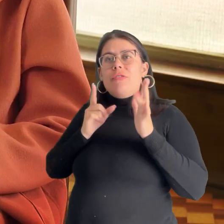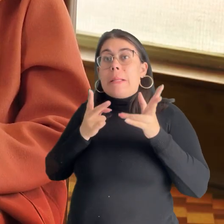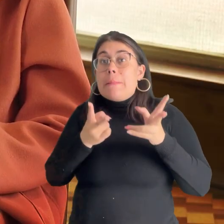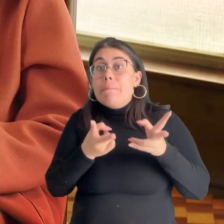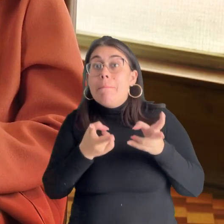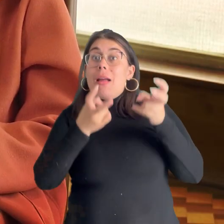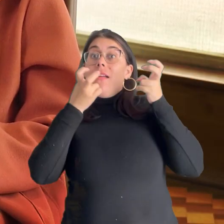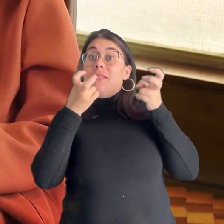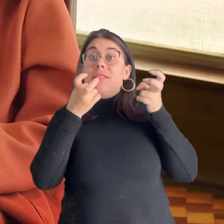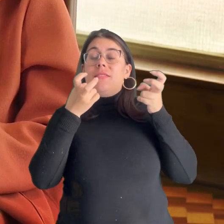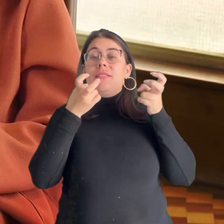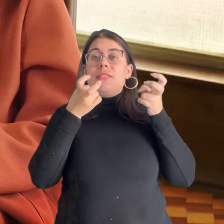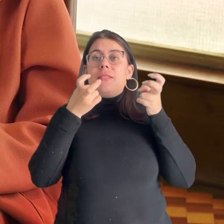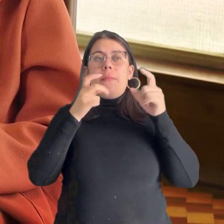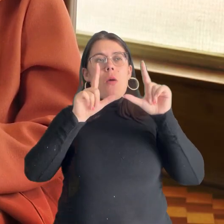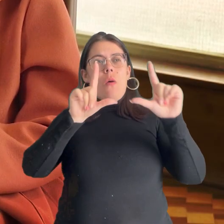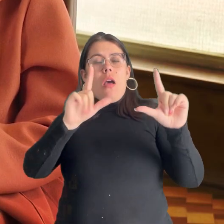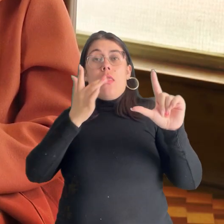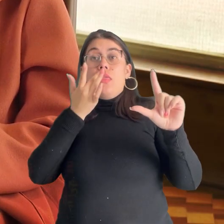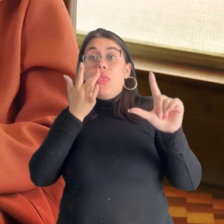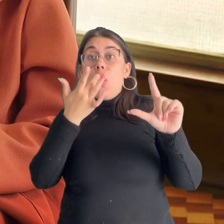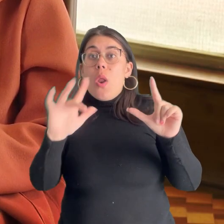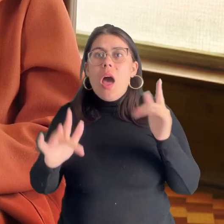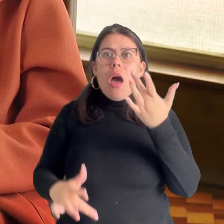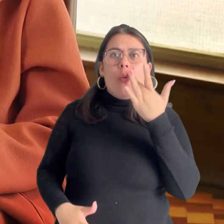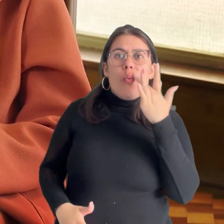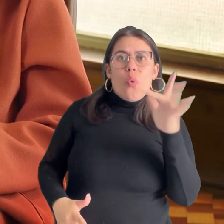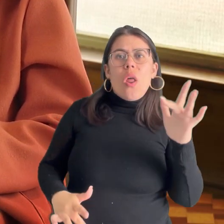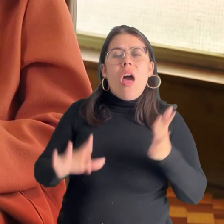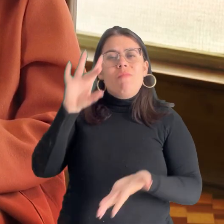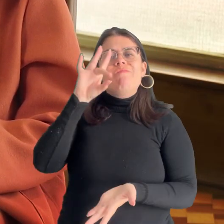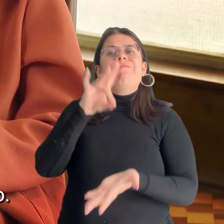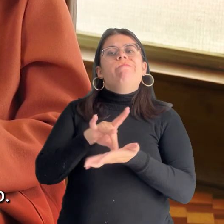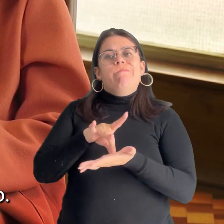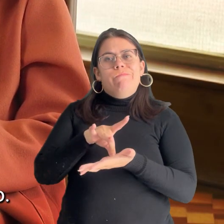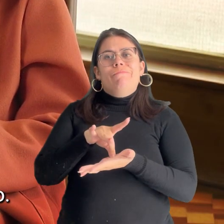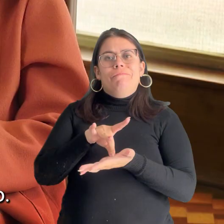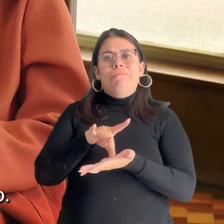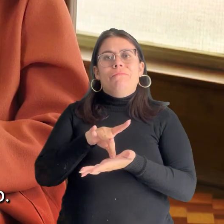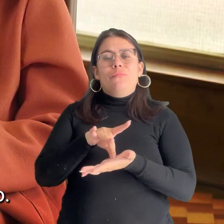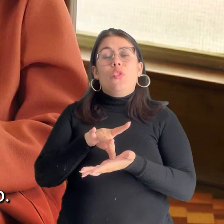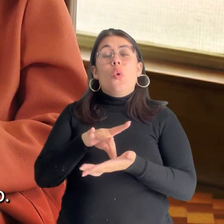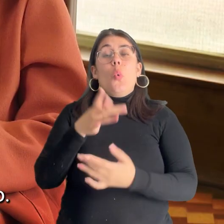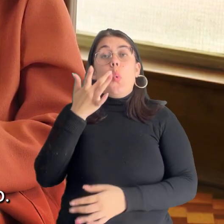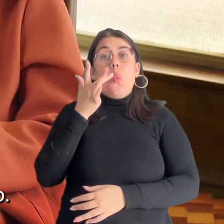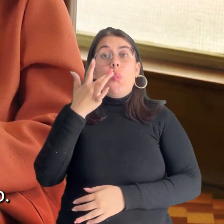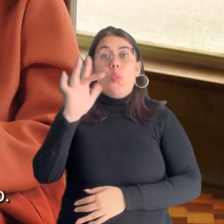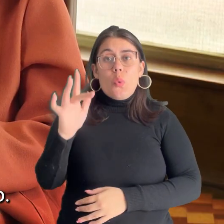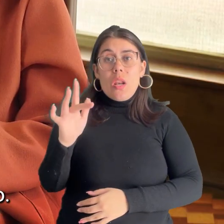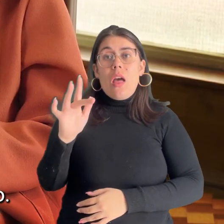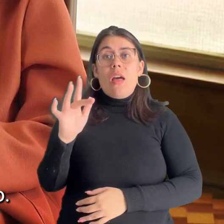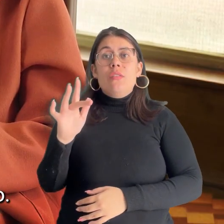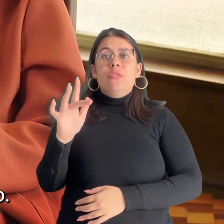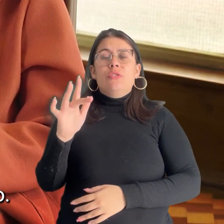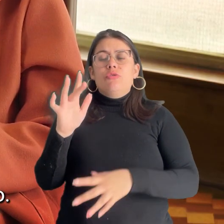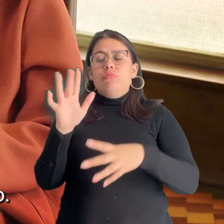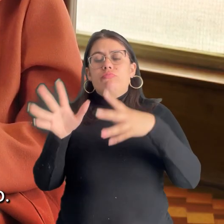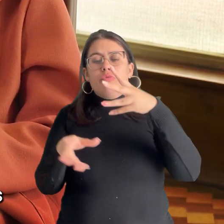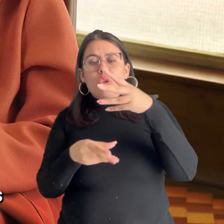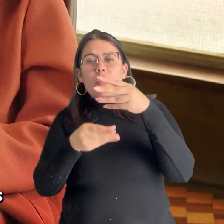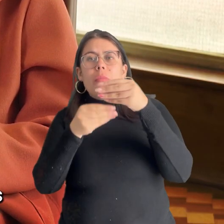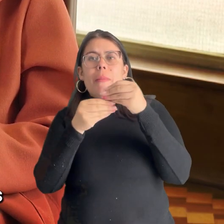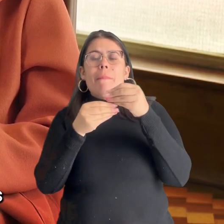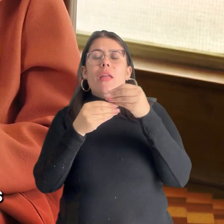verificar onde eram os dourados originais. O dourado, ele é uma cor complementar do